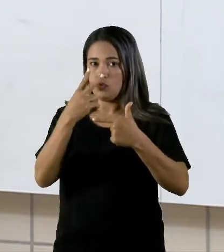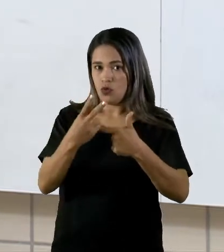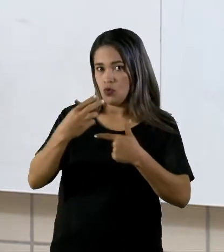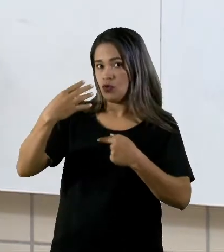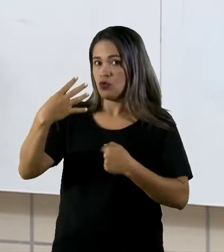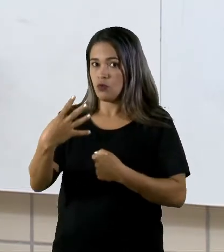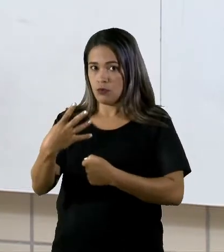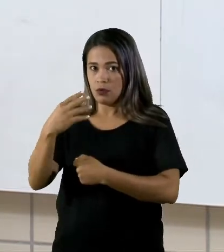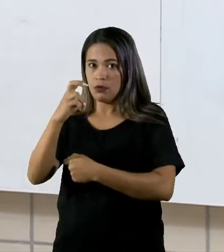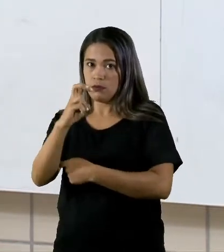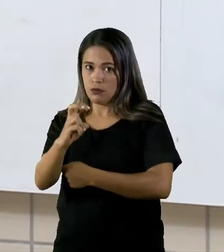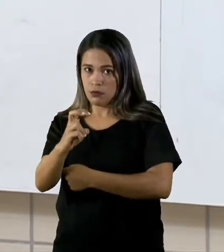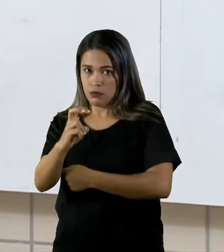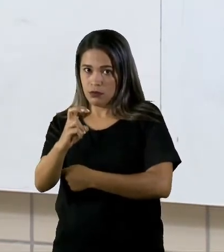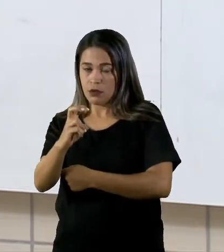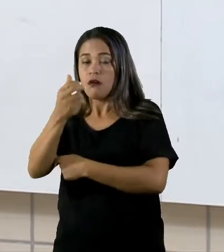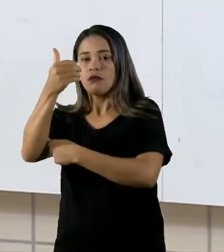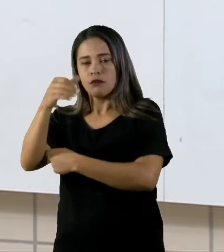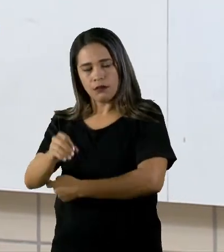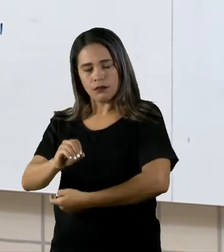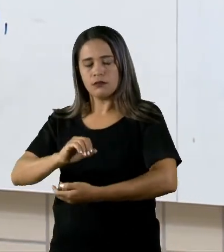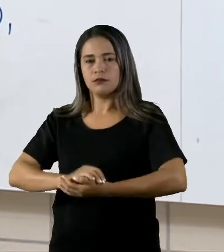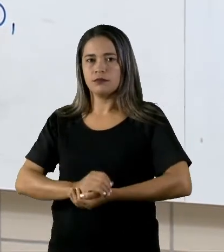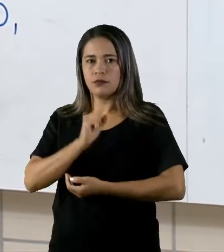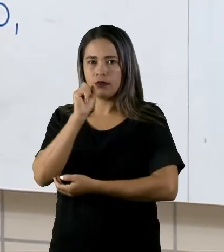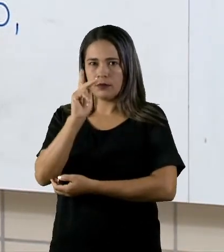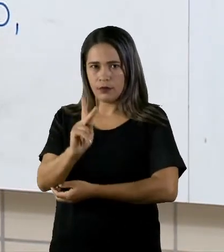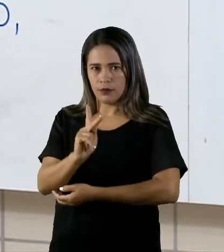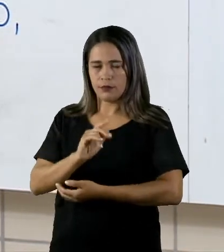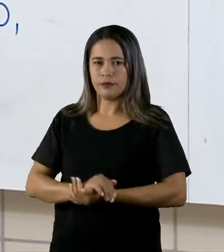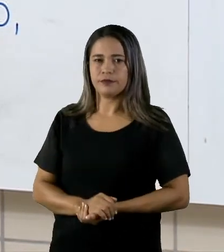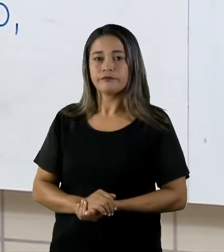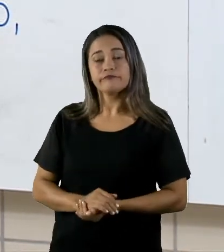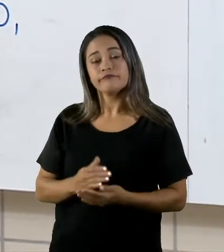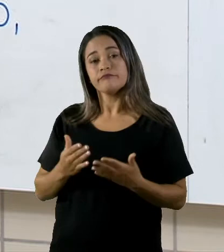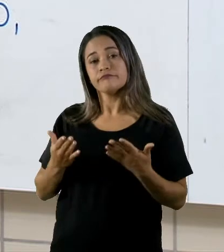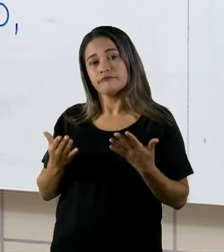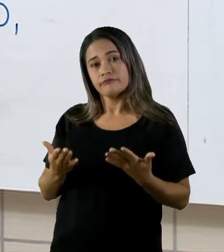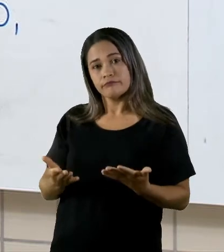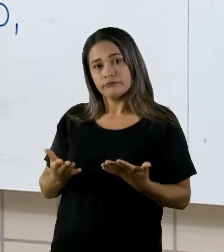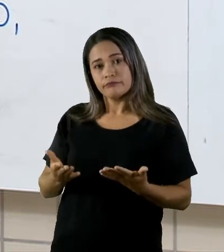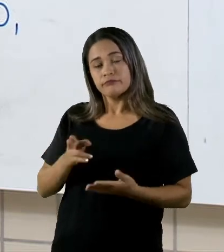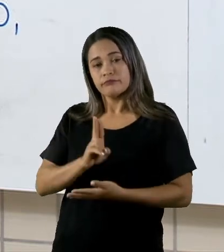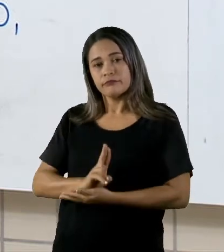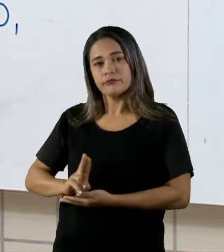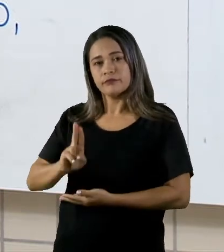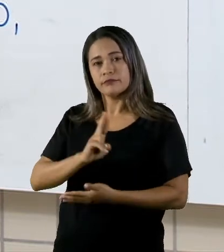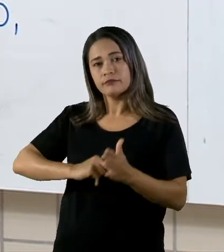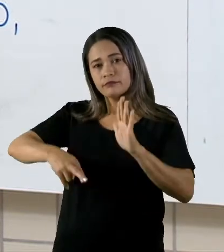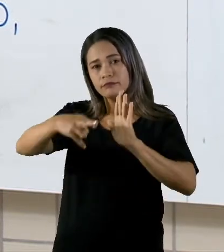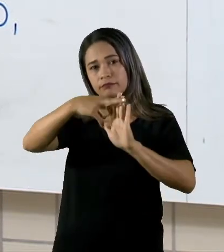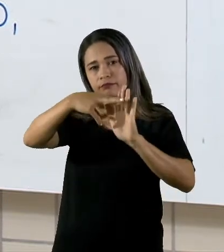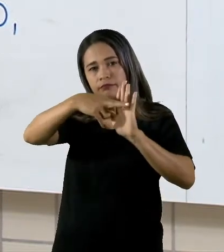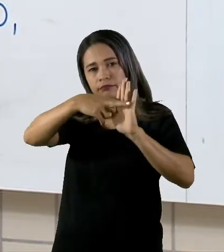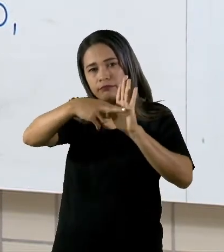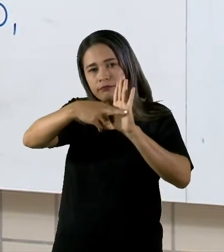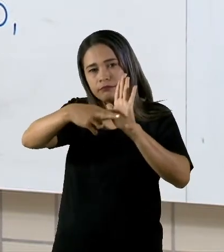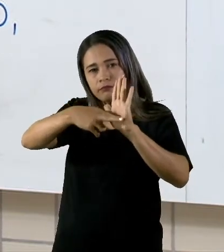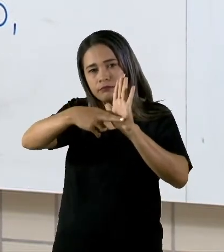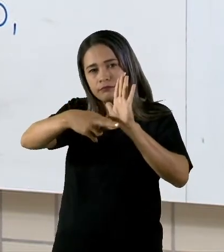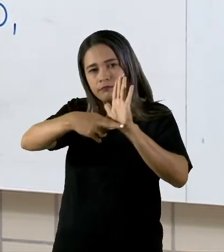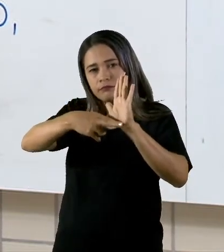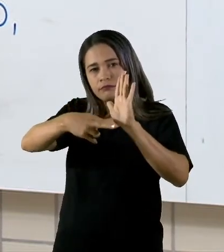4, 5 e 10. Ok, turminha? E é assim que a gente utiliza os critérios para ser